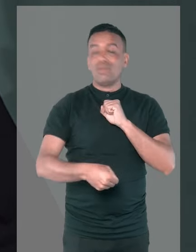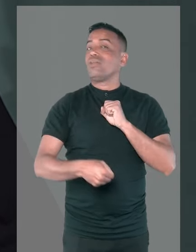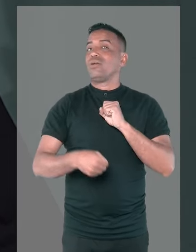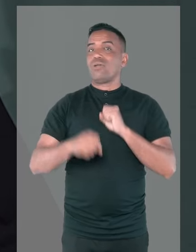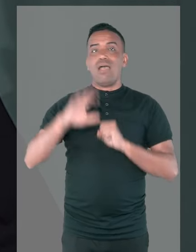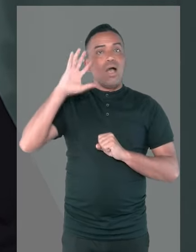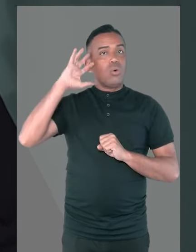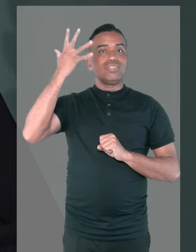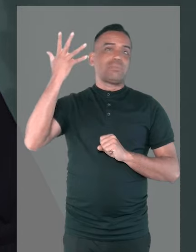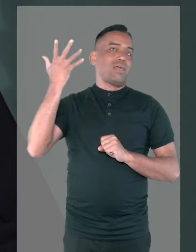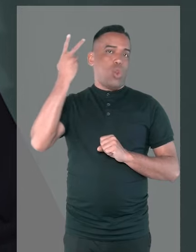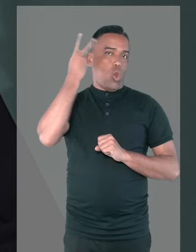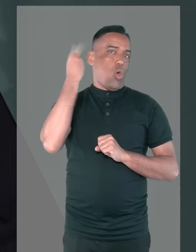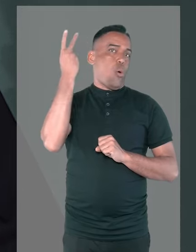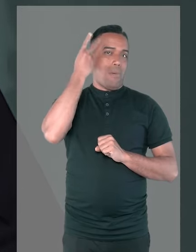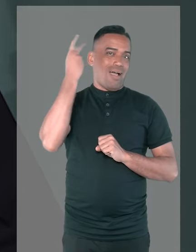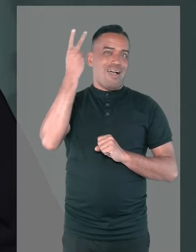catástrofes, né?